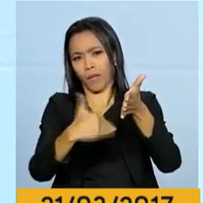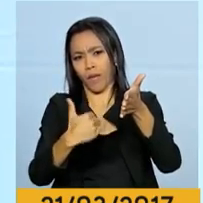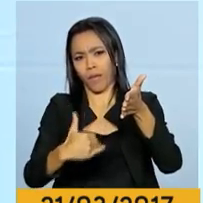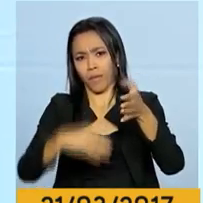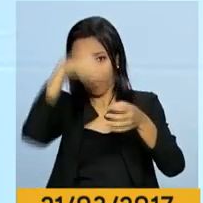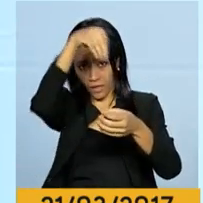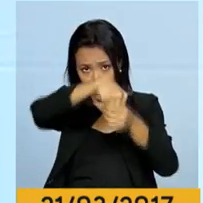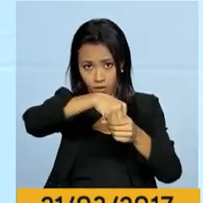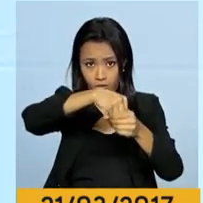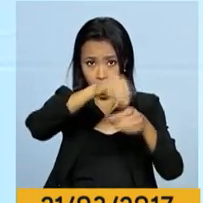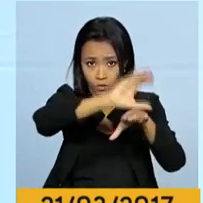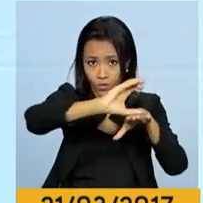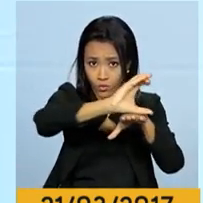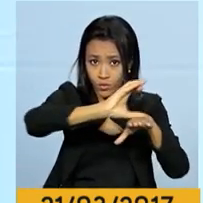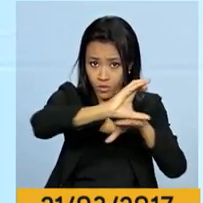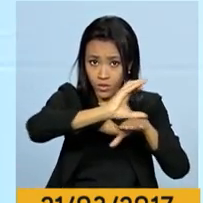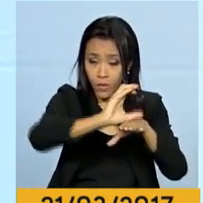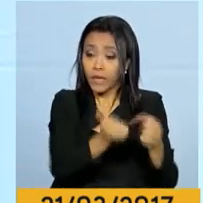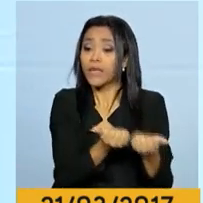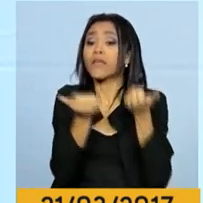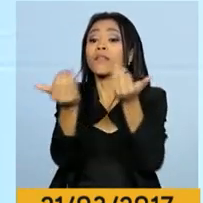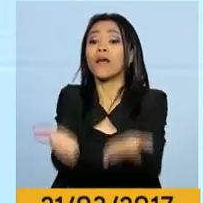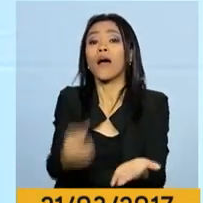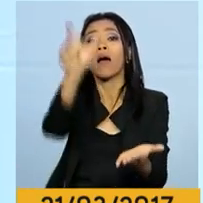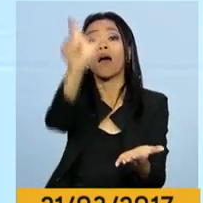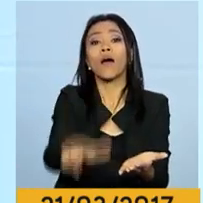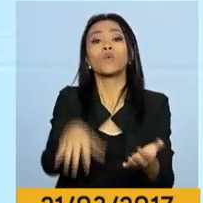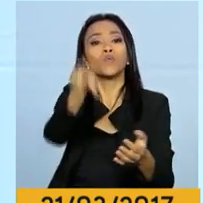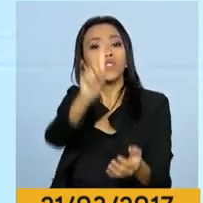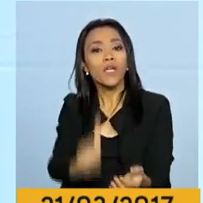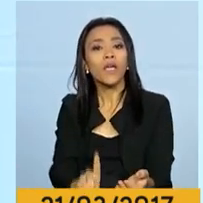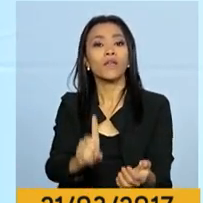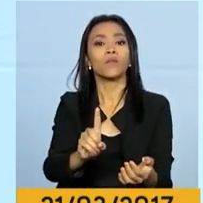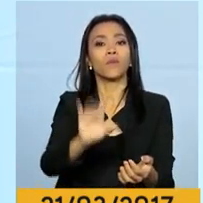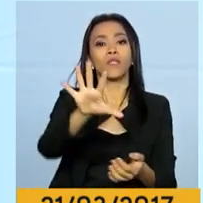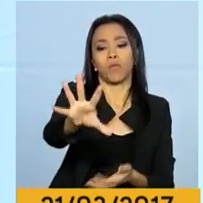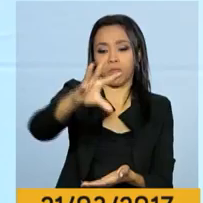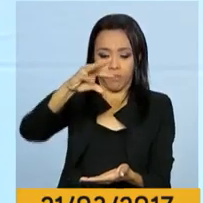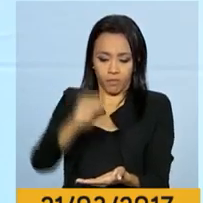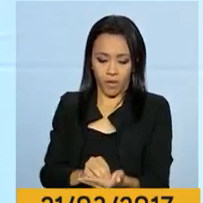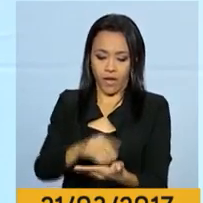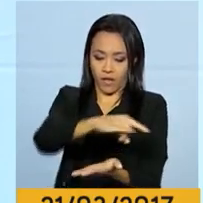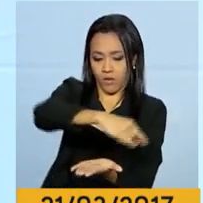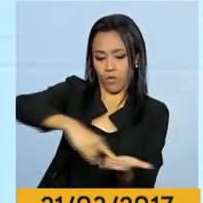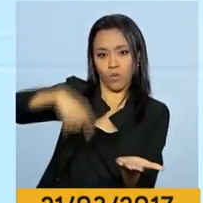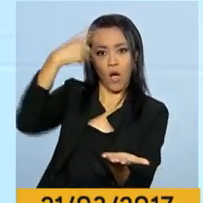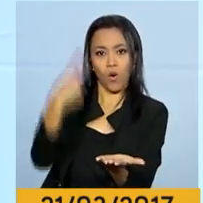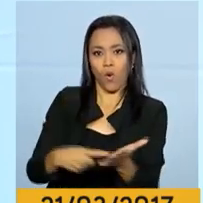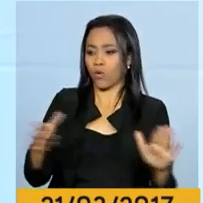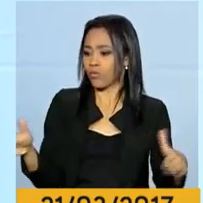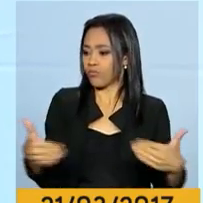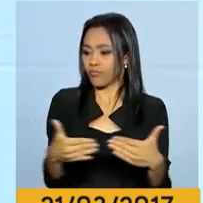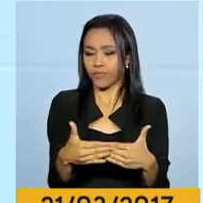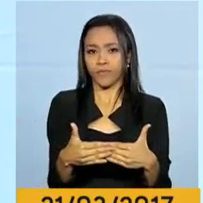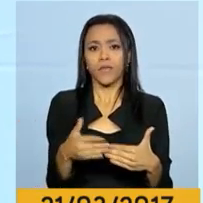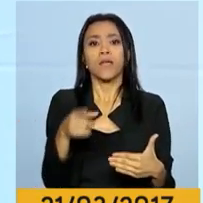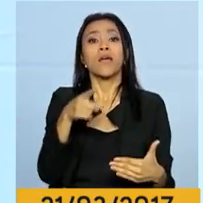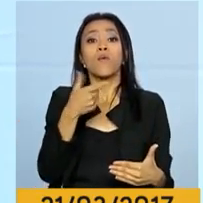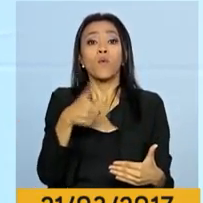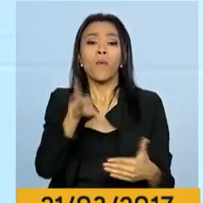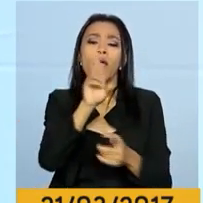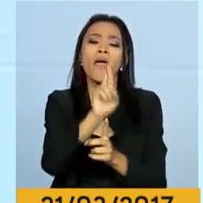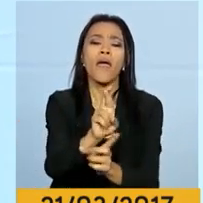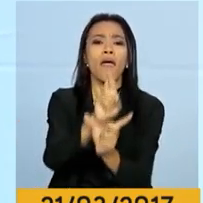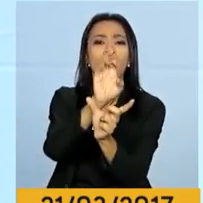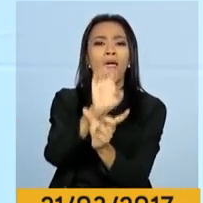parágrafos, incisos, que dão direito ao trabalhador para reproduzi-los na convenção coletiva. Quando o Constituinte disse reconhecimento